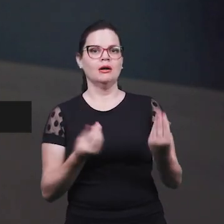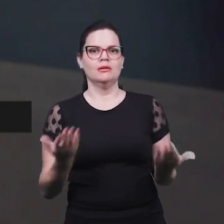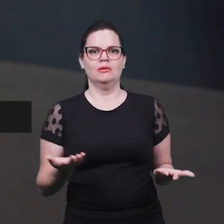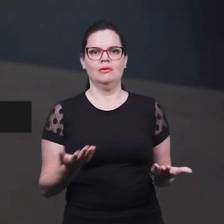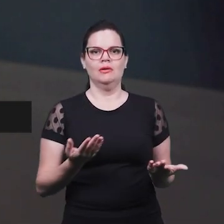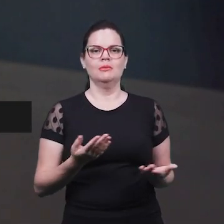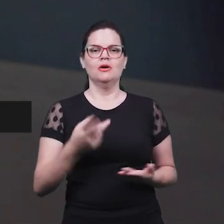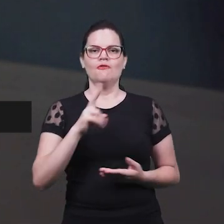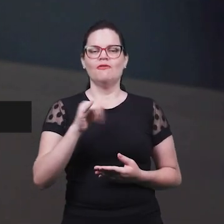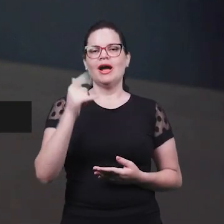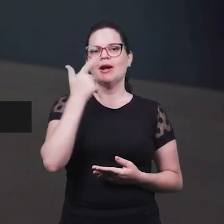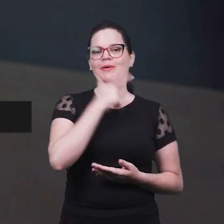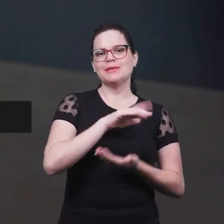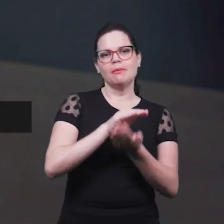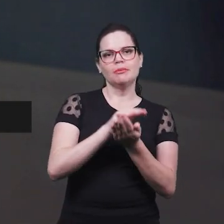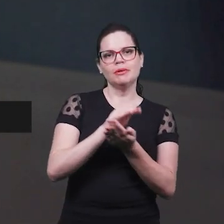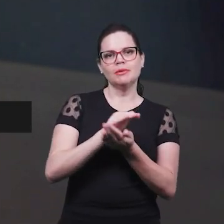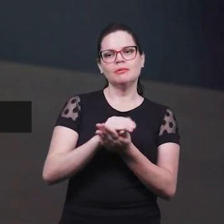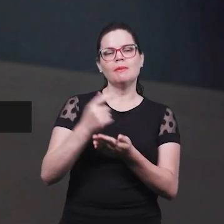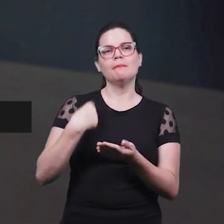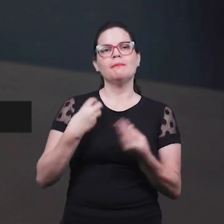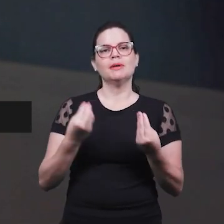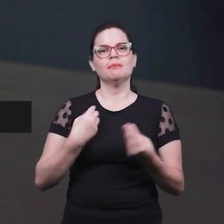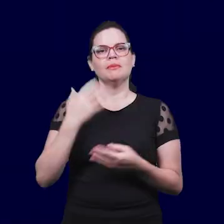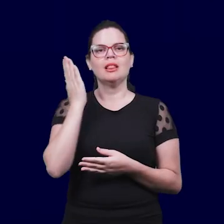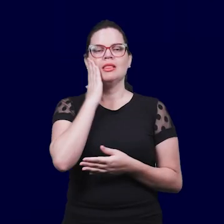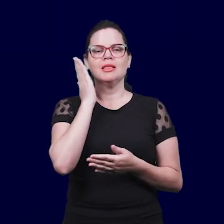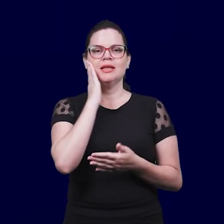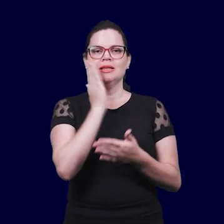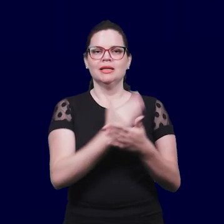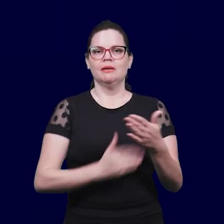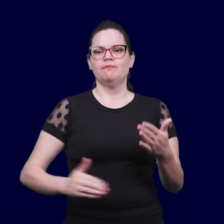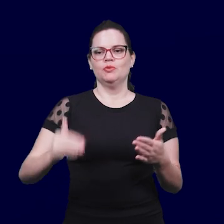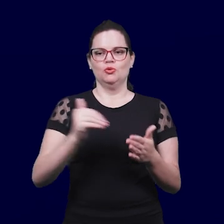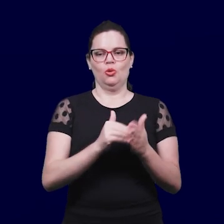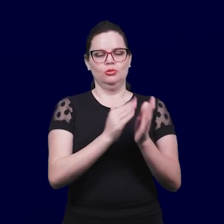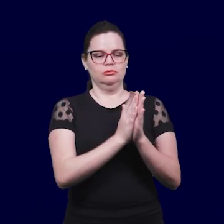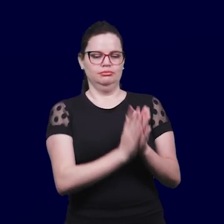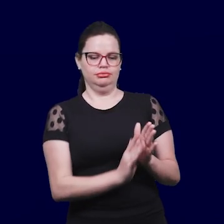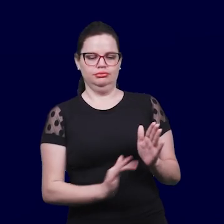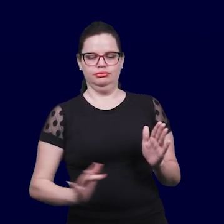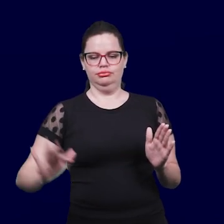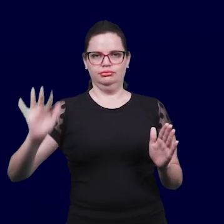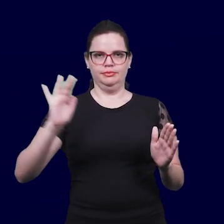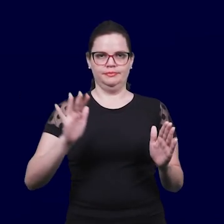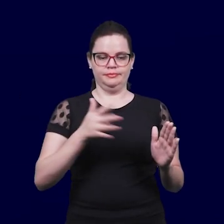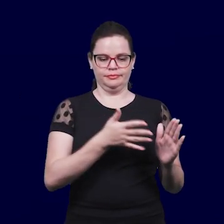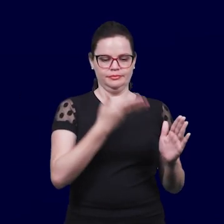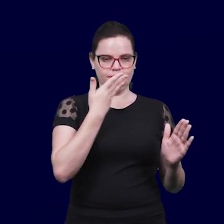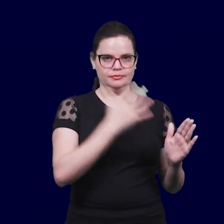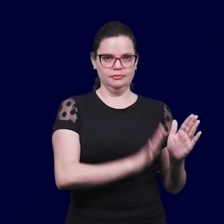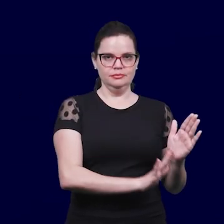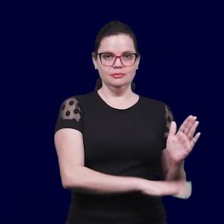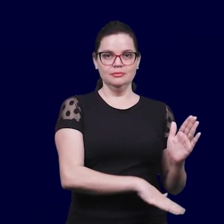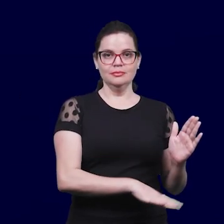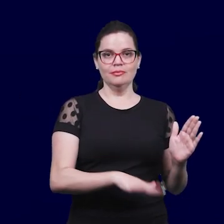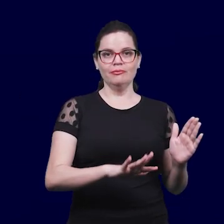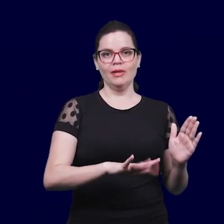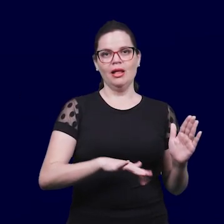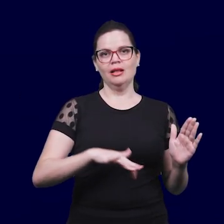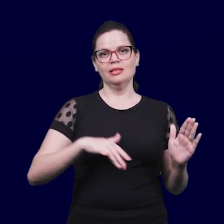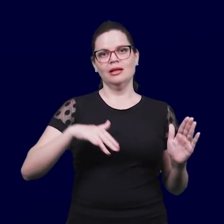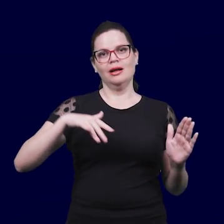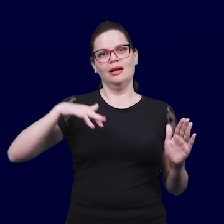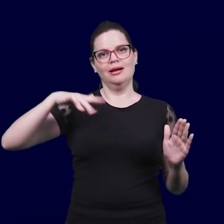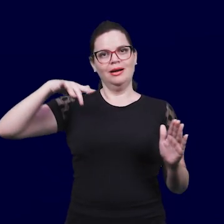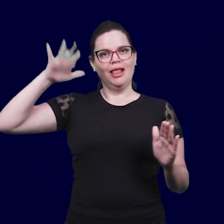de bolo, para entender o ciclo, todo o ciclo de vida dele, né, desde da infância até